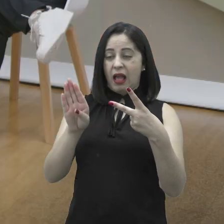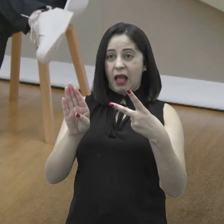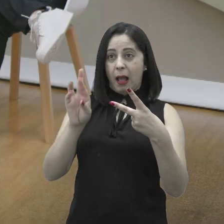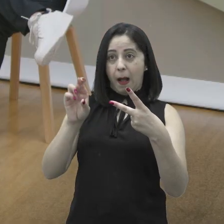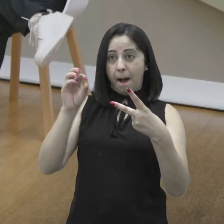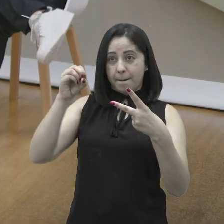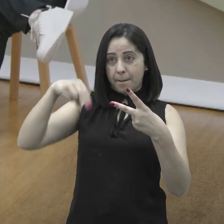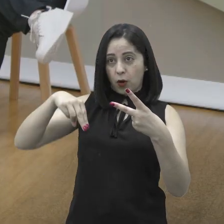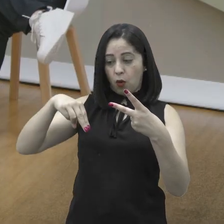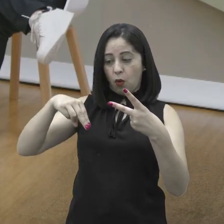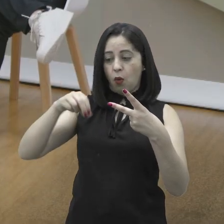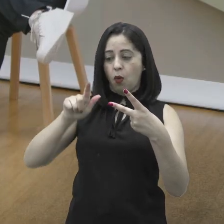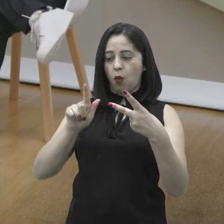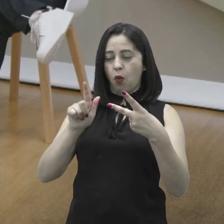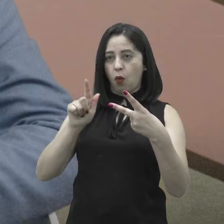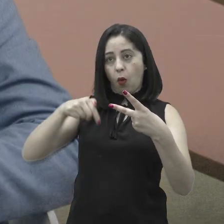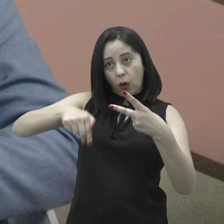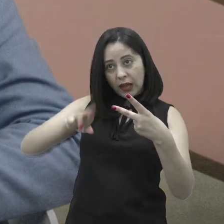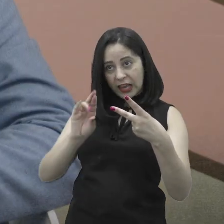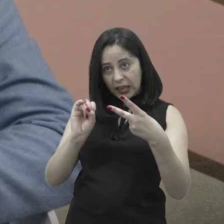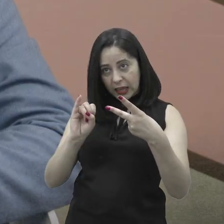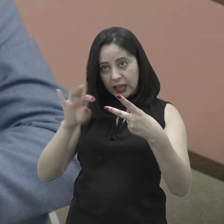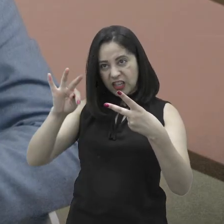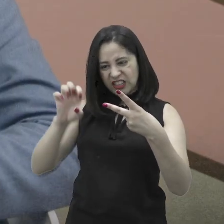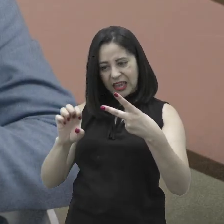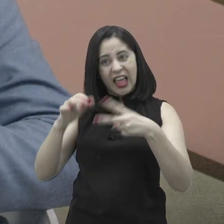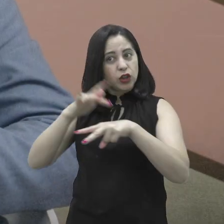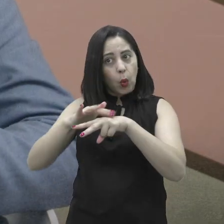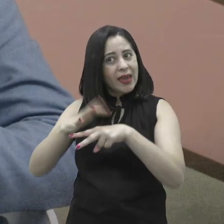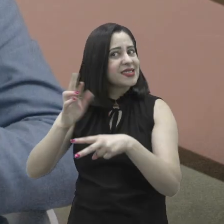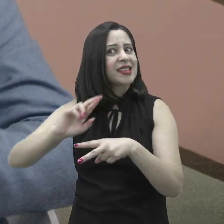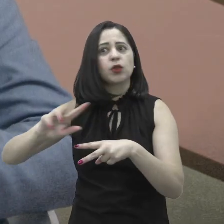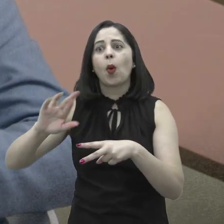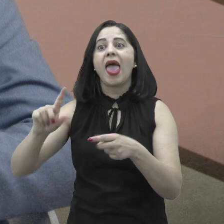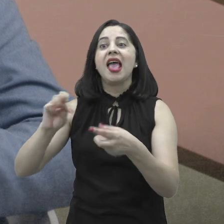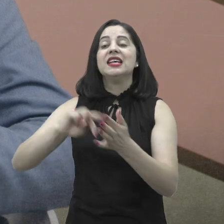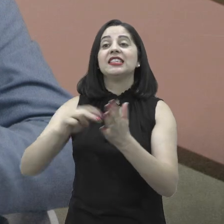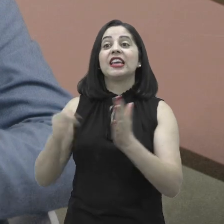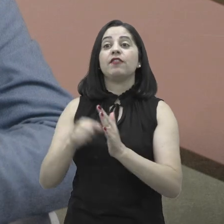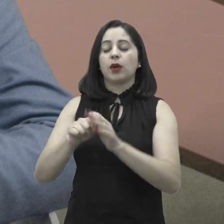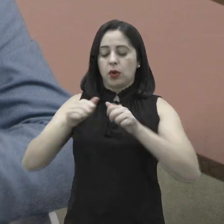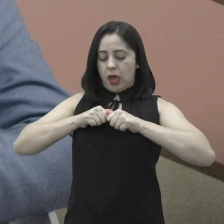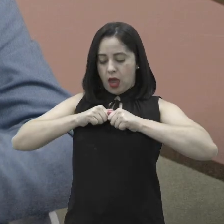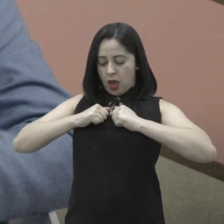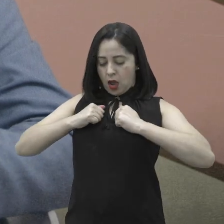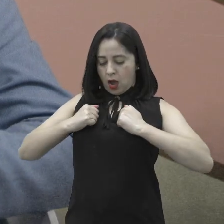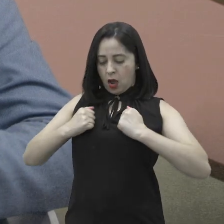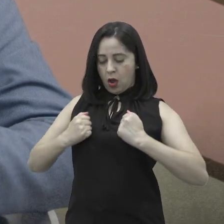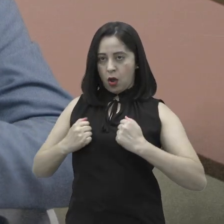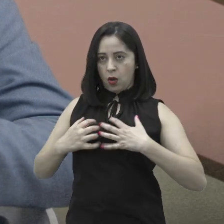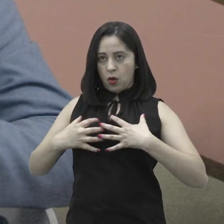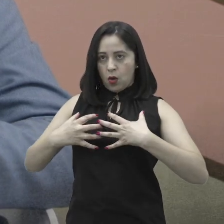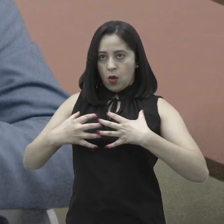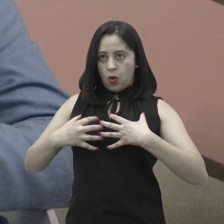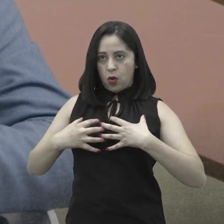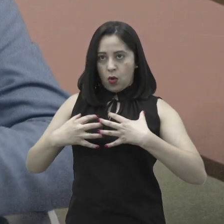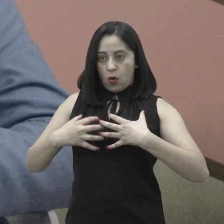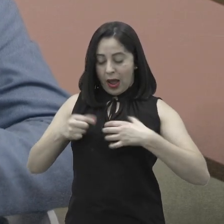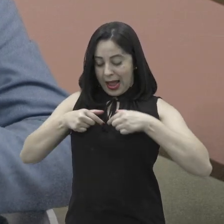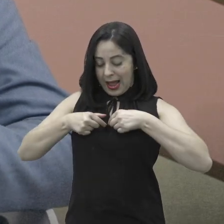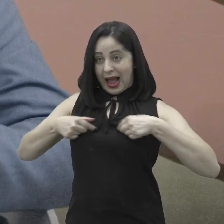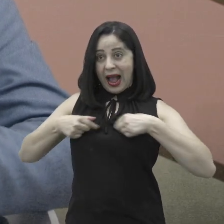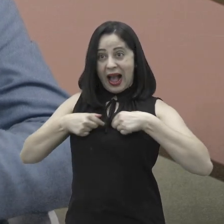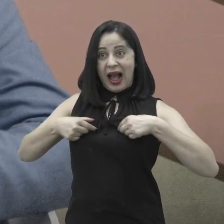doença. Bronquite significa inflamação dos brônquios. Então, a inflamação do brônquio está causada pelo quê? Então, quando você fala que tem bronquite, você